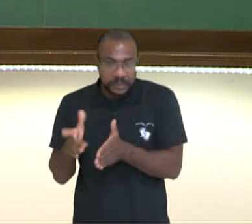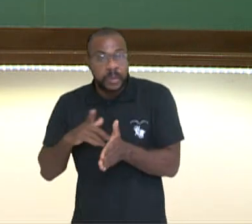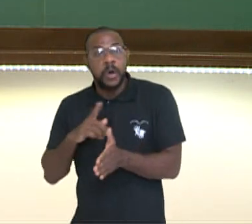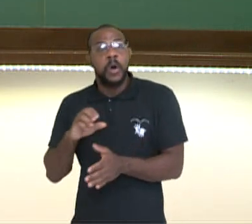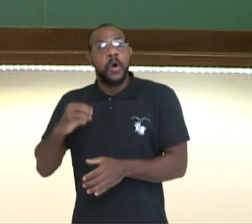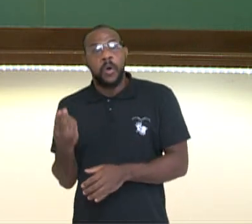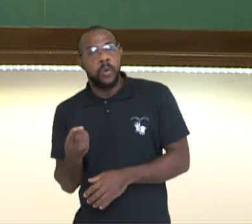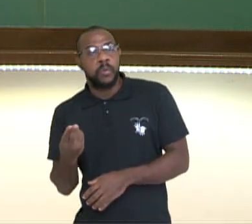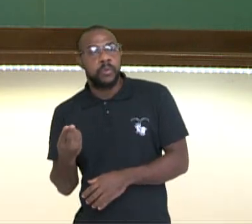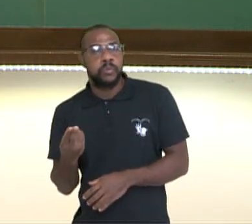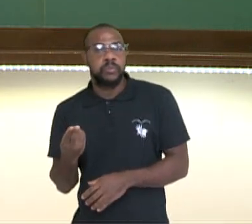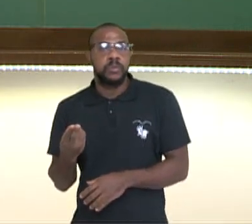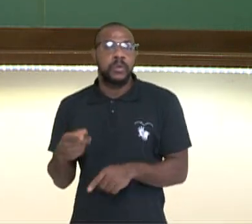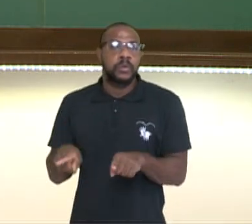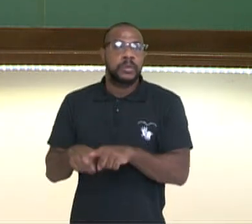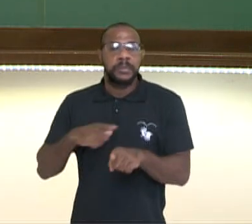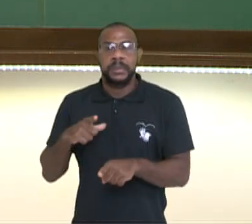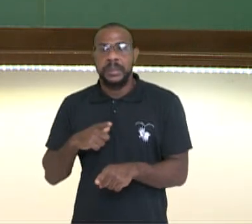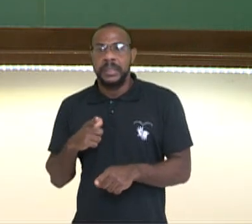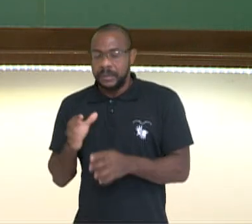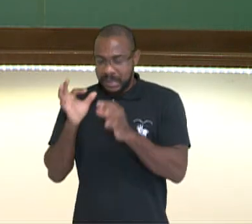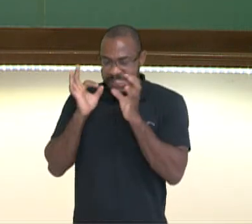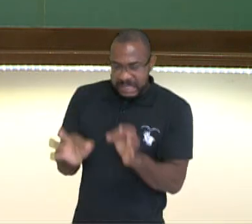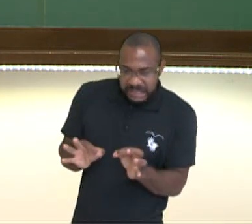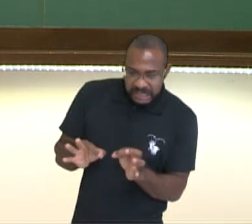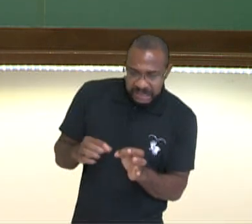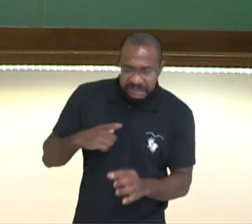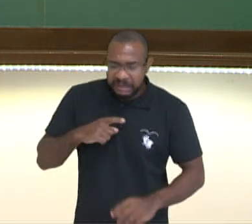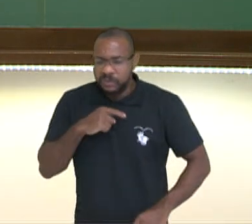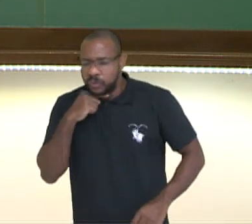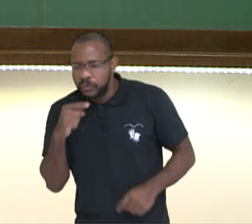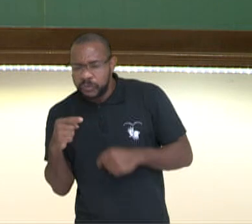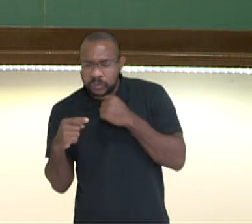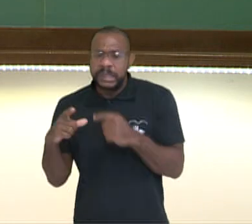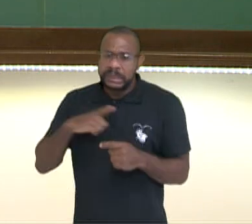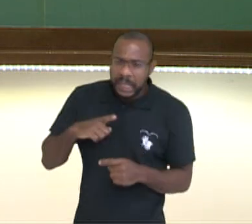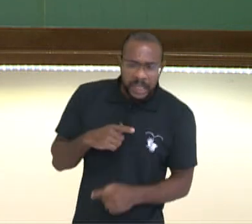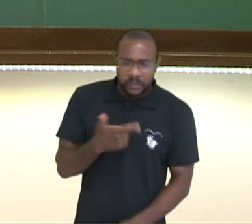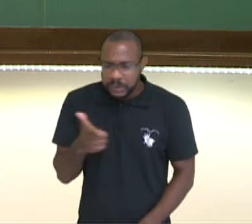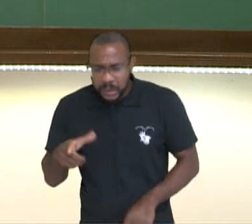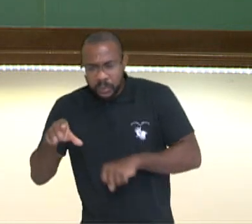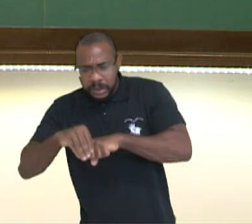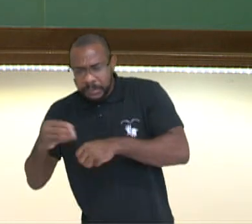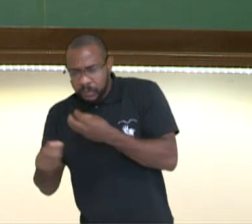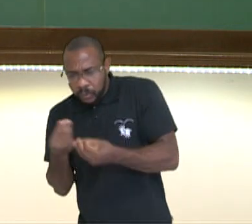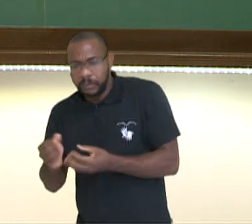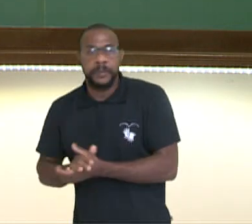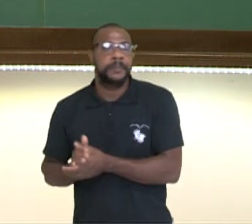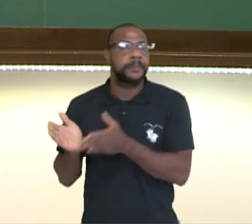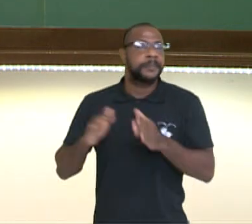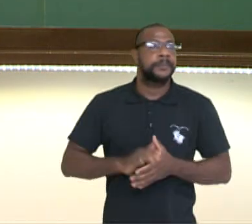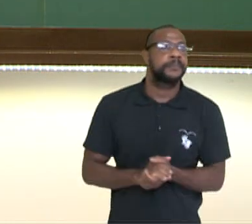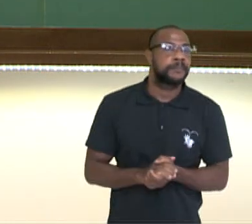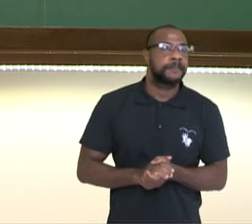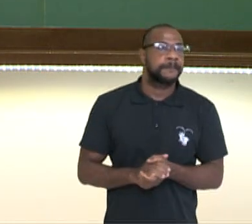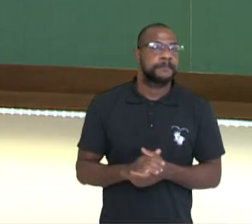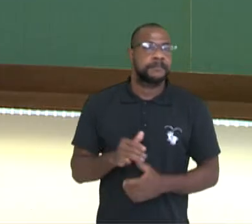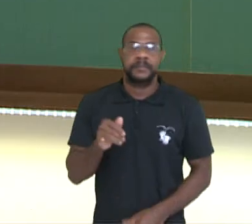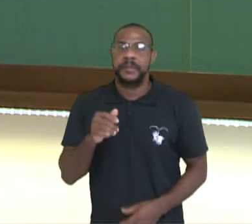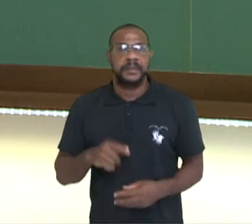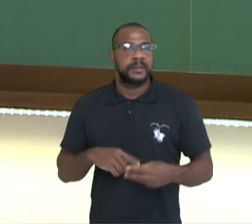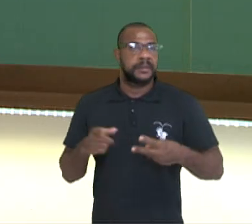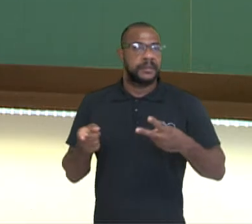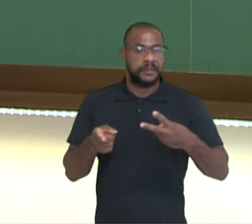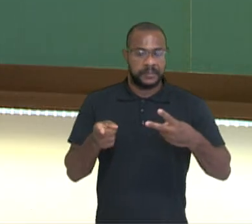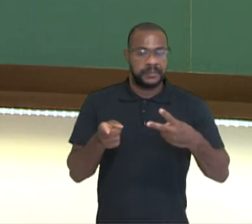simplesmente eu abdico da certeza e permaneço na dúvida se existe ou não o conhecimento. Outra questão também que orienta